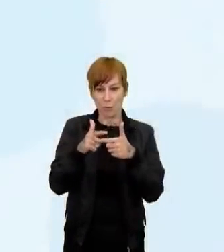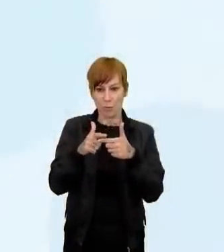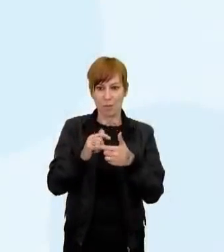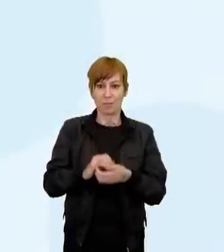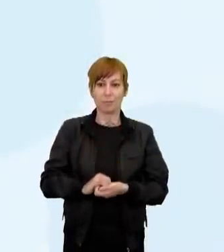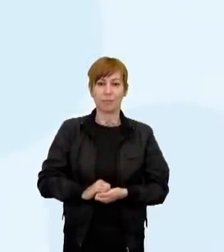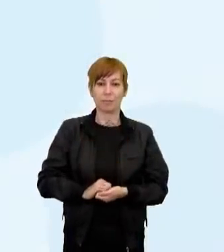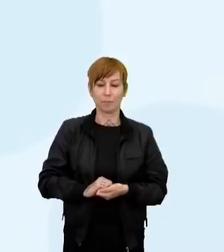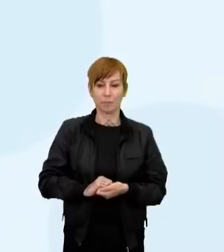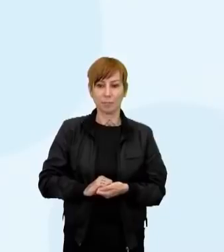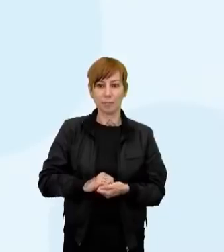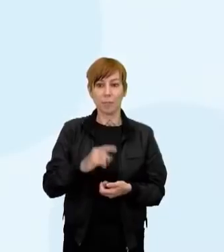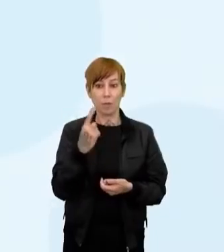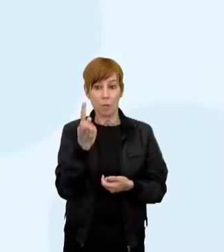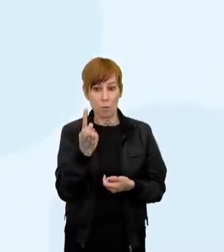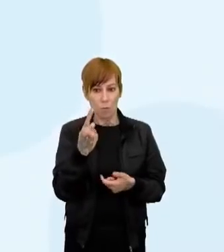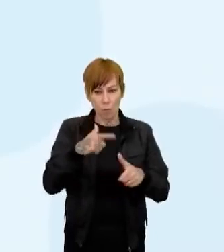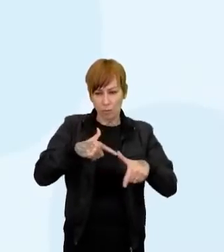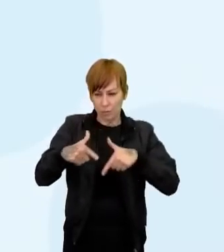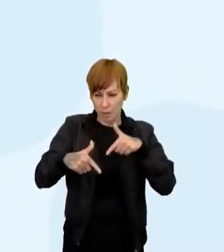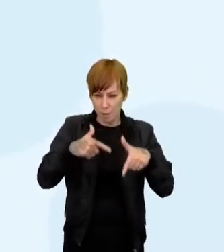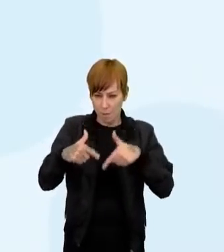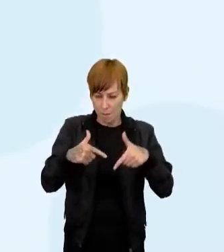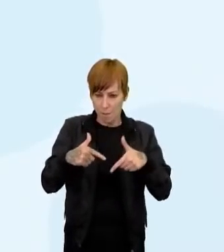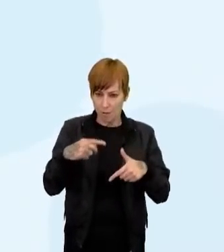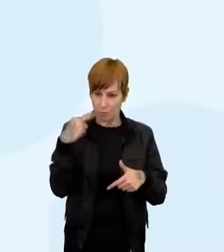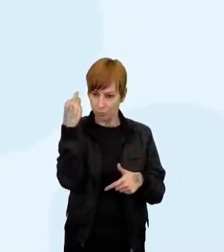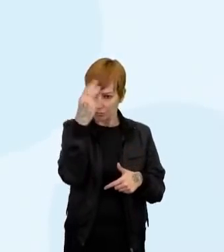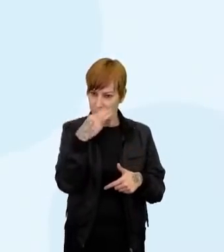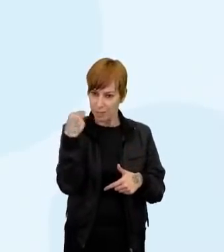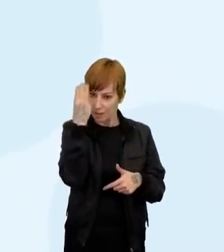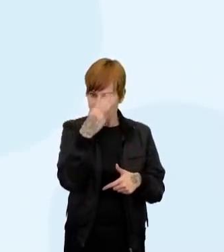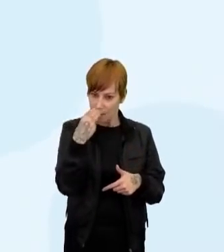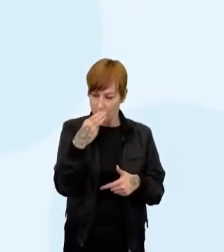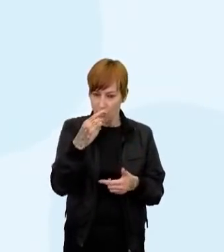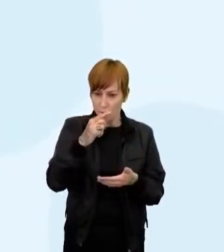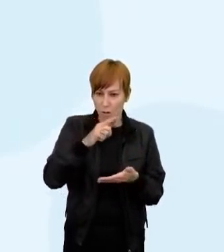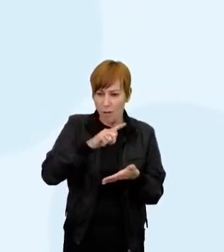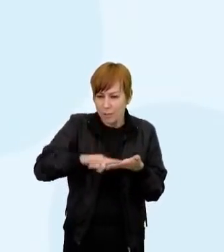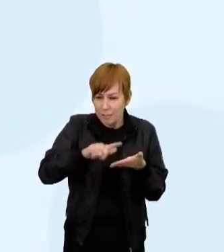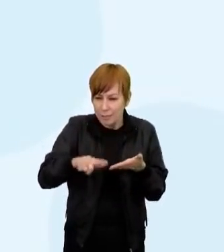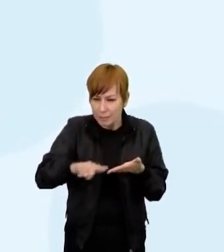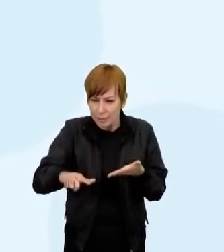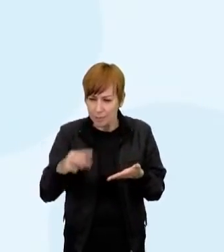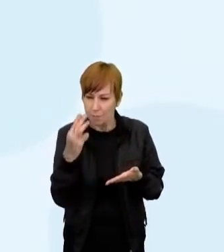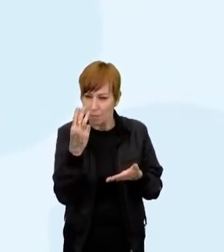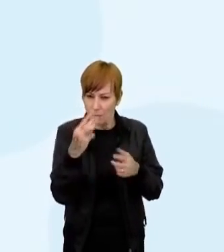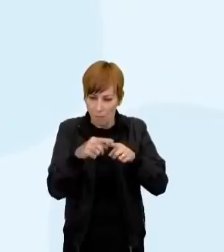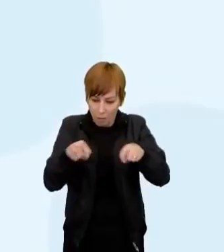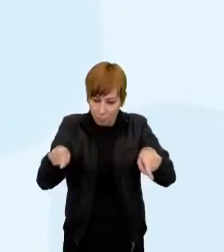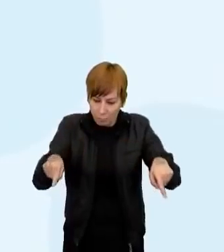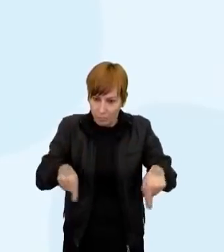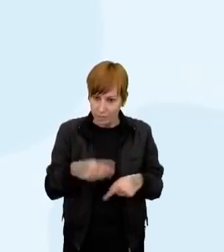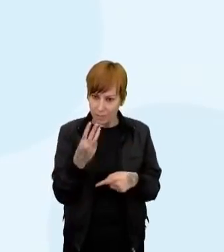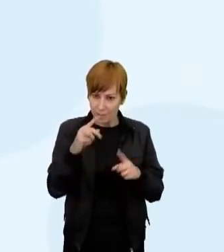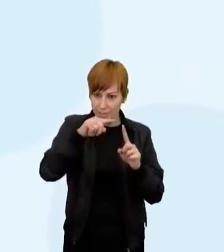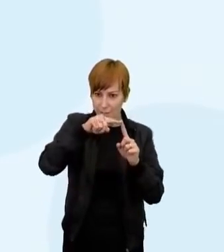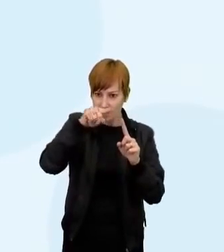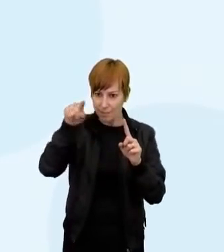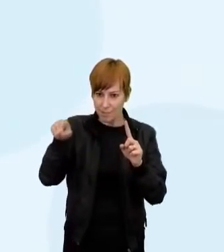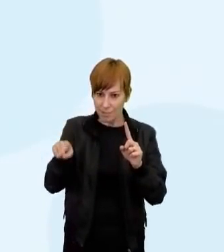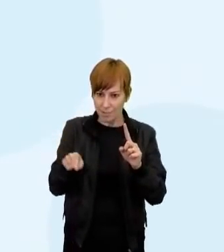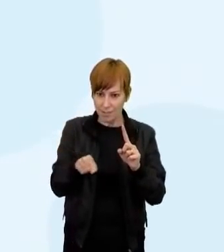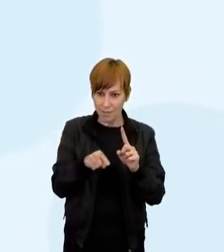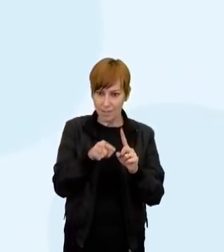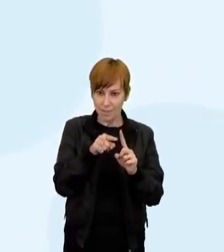telinha. Um trabalhador gasta 3 horas para limpar um terreno circular de 5 metros de raio. Se o